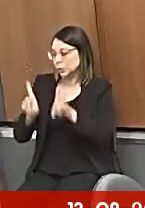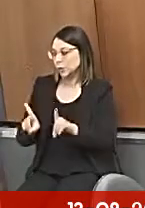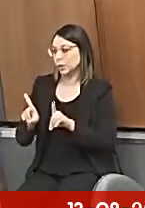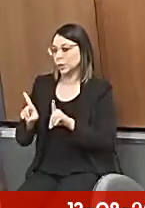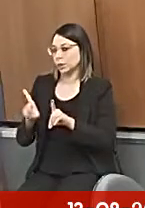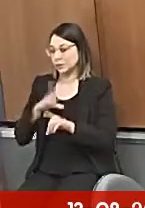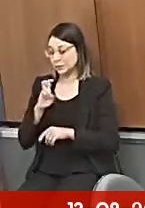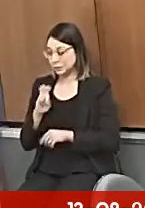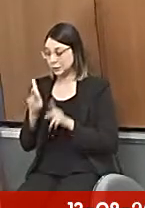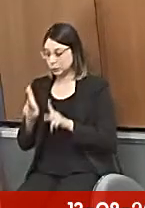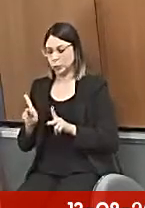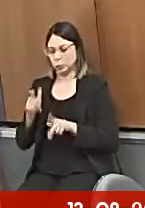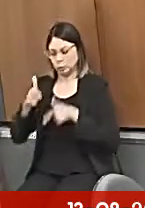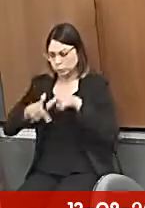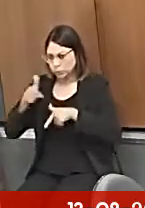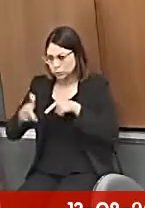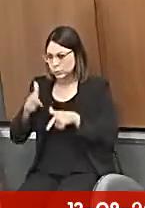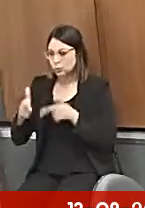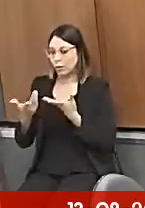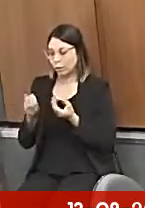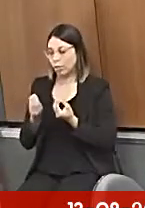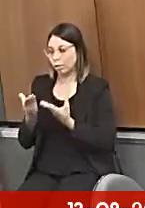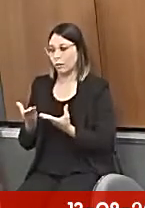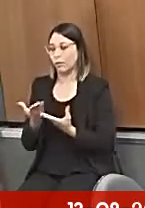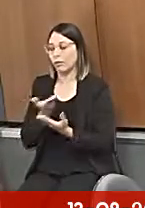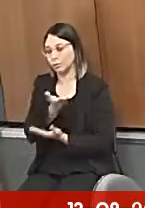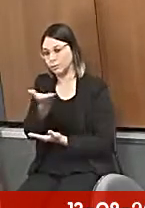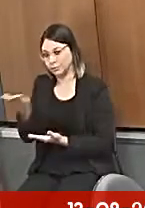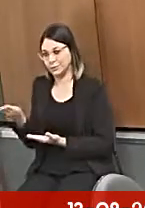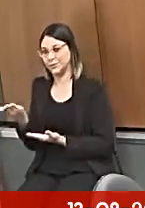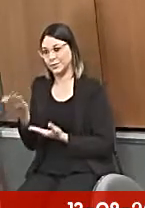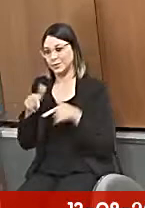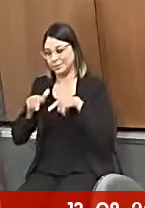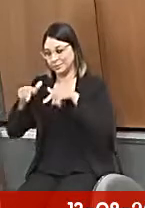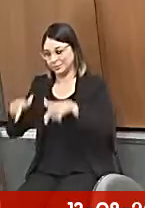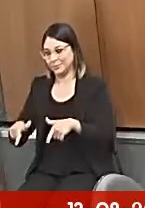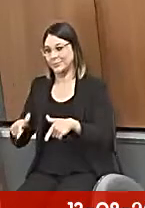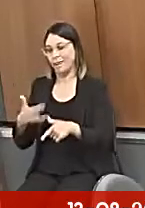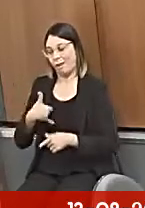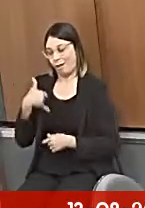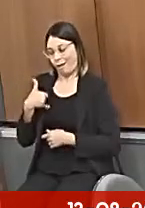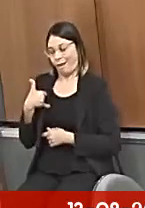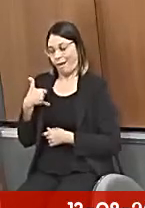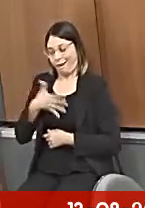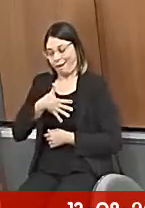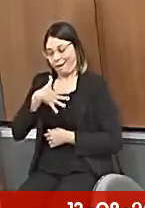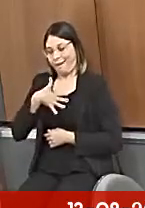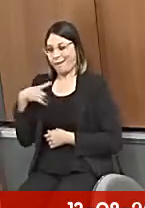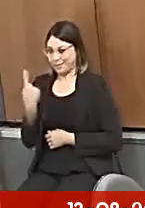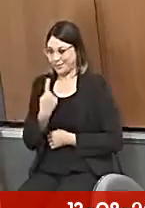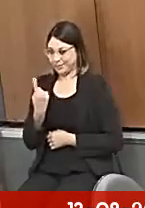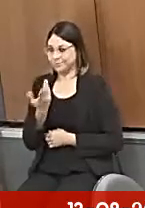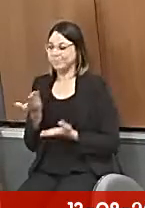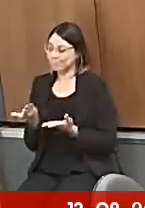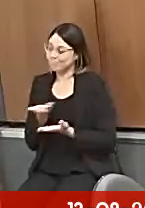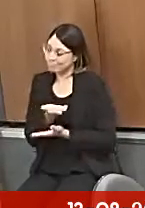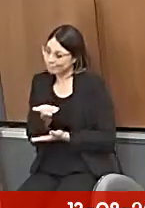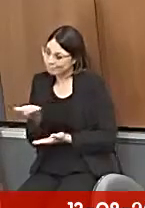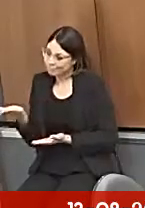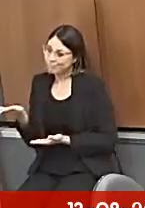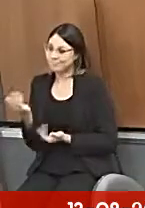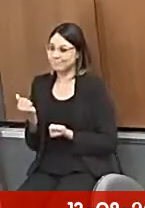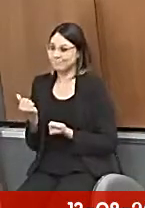estão aí juntos prestando essa homenagem não é muito orgulho para nós então fica aí né vai ficar marcado